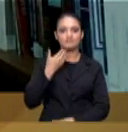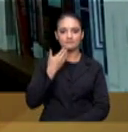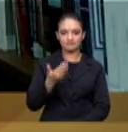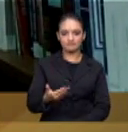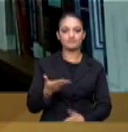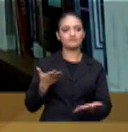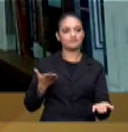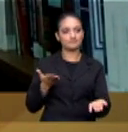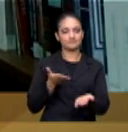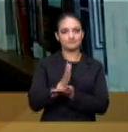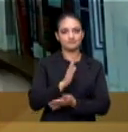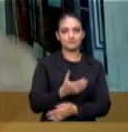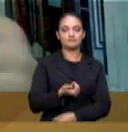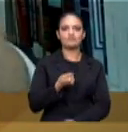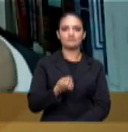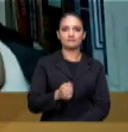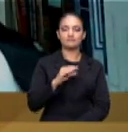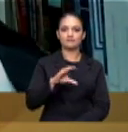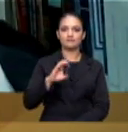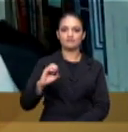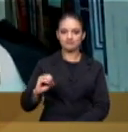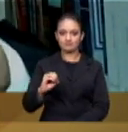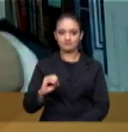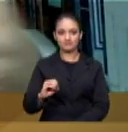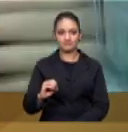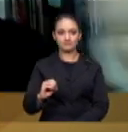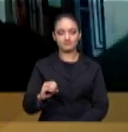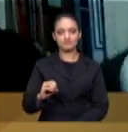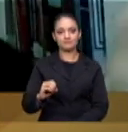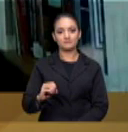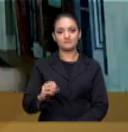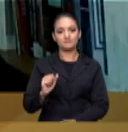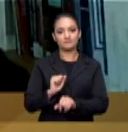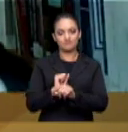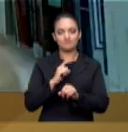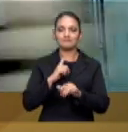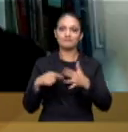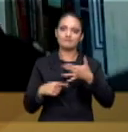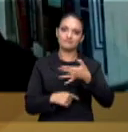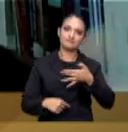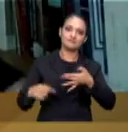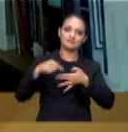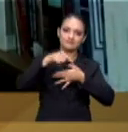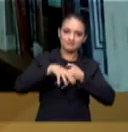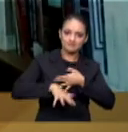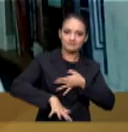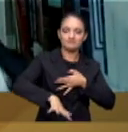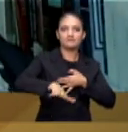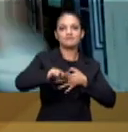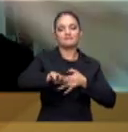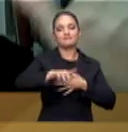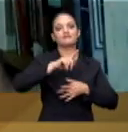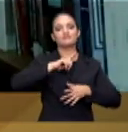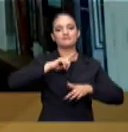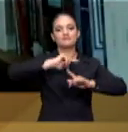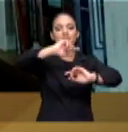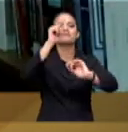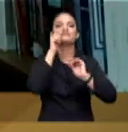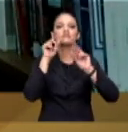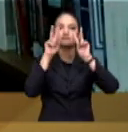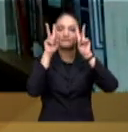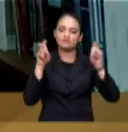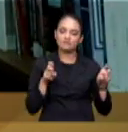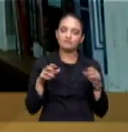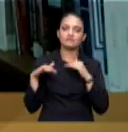da ação civil originária, esperando que essa matéria seja decidida com repercussão geral, com a máxima vinculatividade, para pacificar o tema